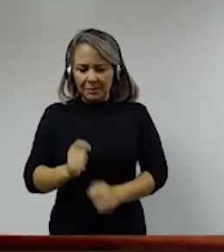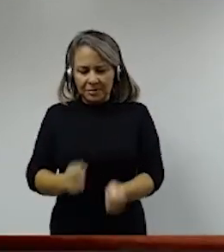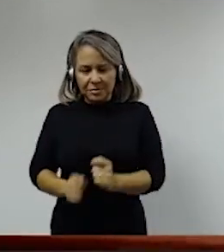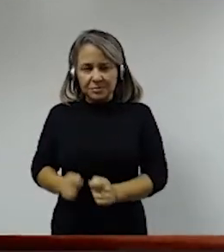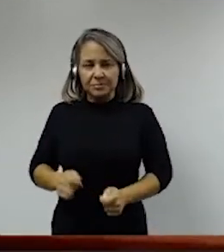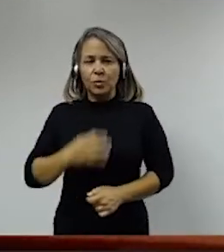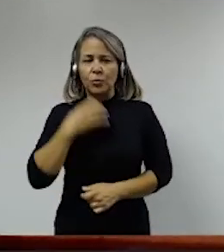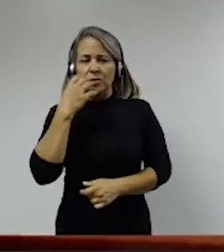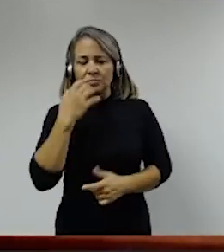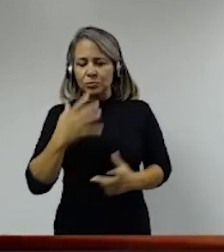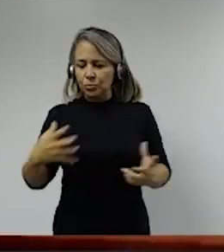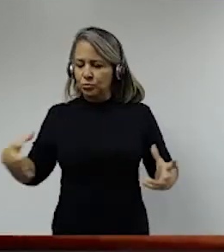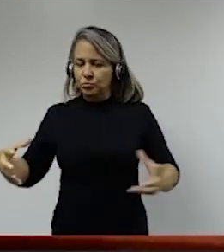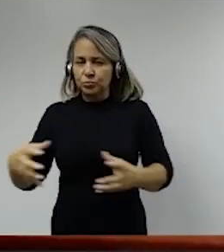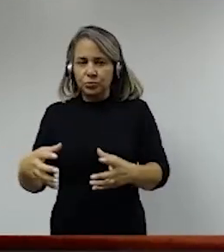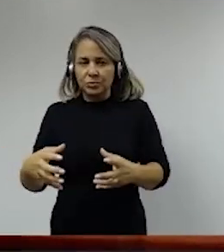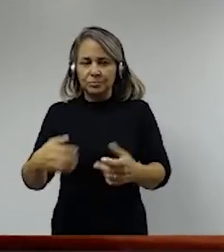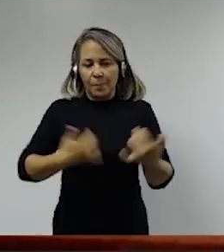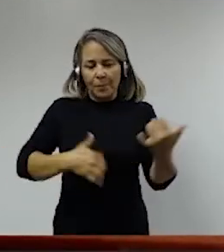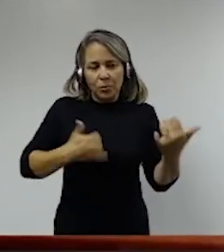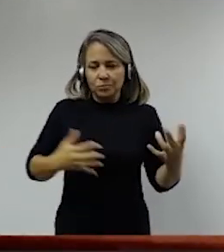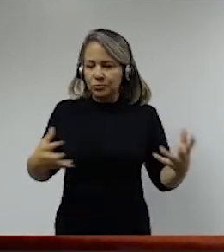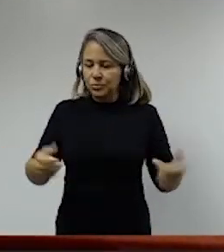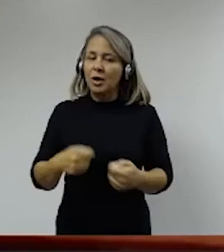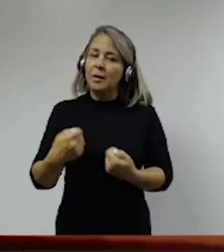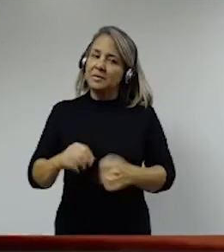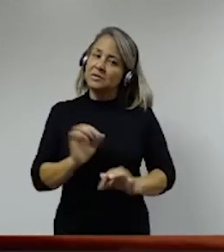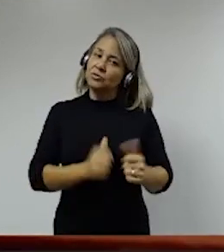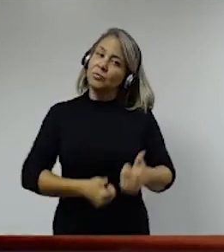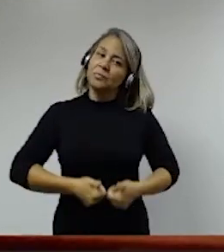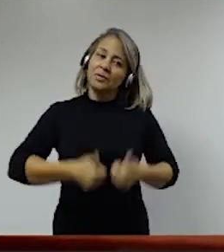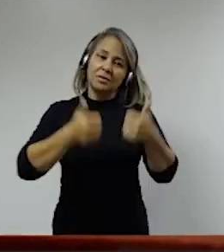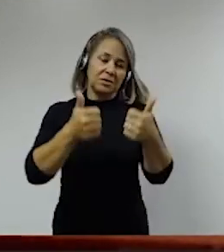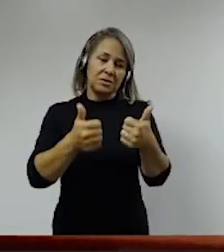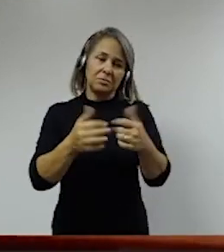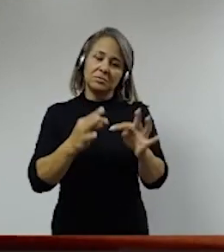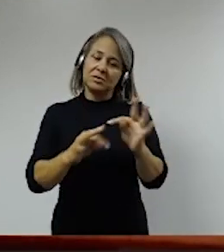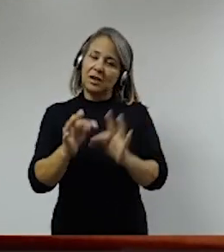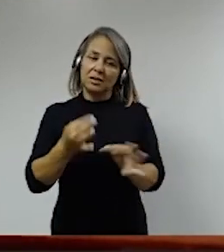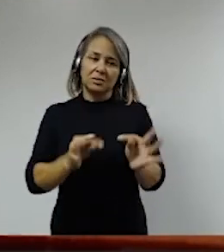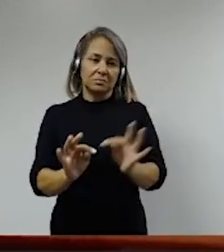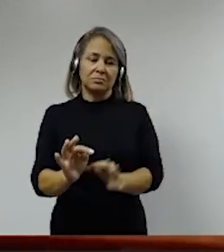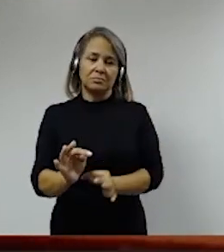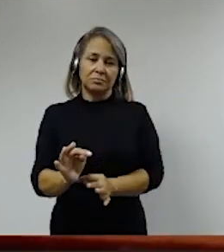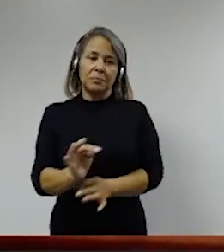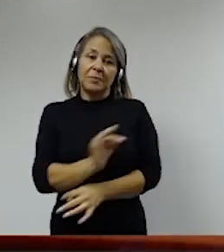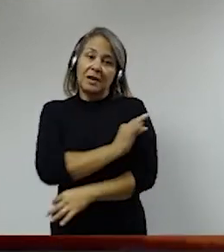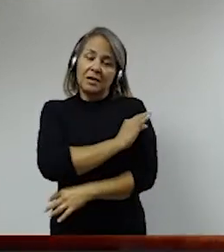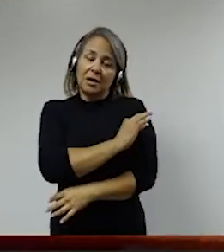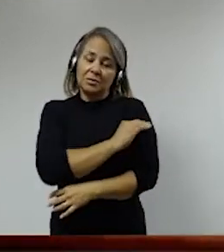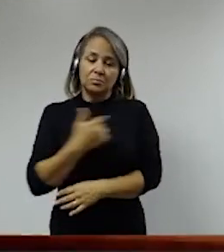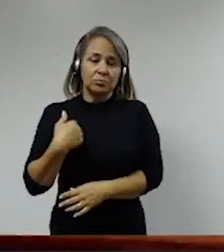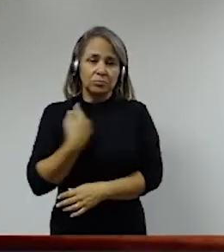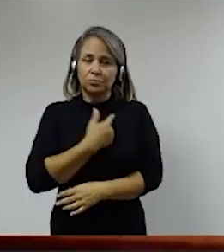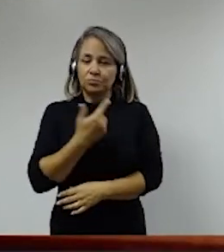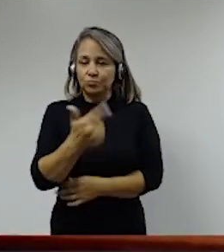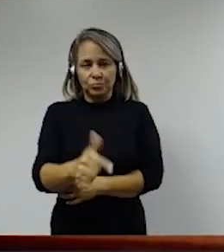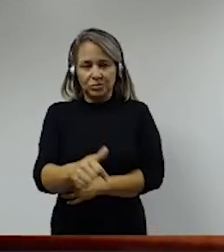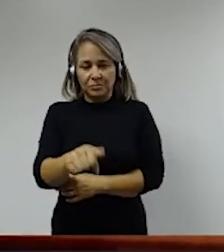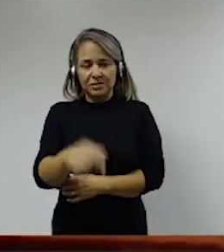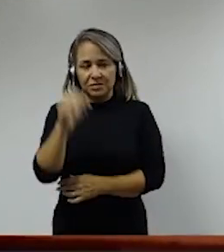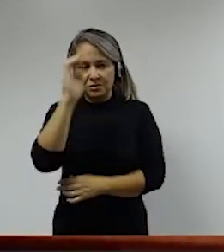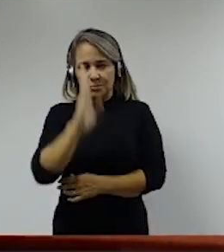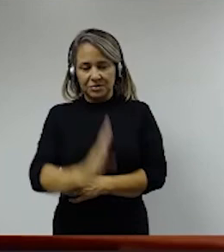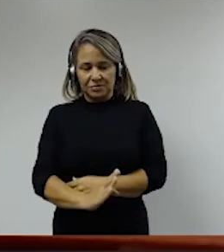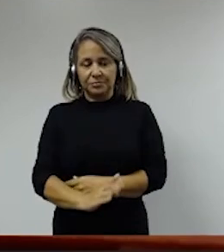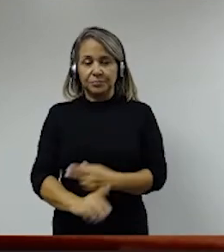entregue precisa ainda de melhoria técnica, que efetivamente nós não temos, ou seja, é um problema, enfim, de